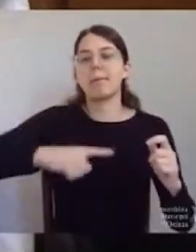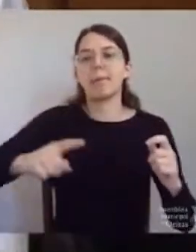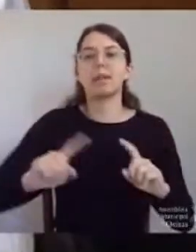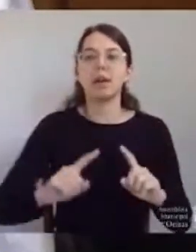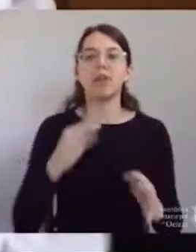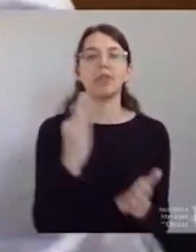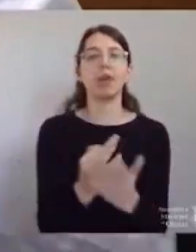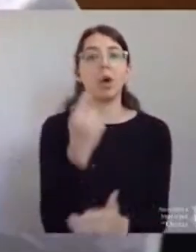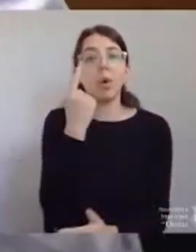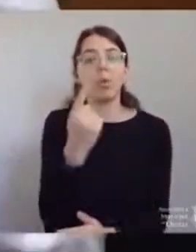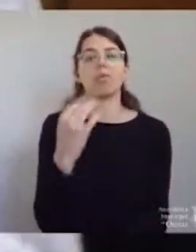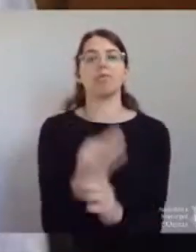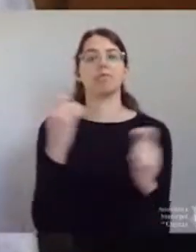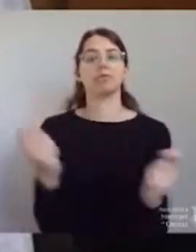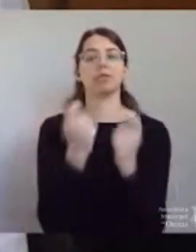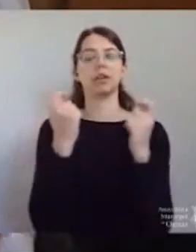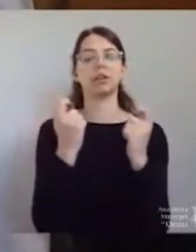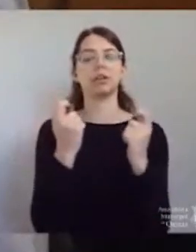próprio simboliza